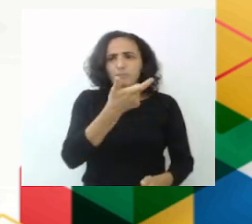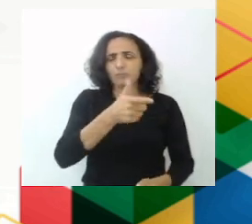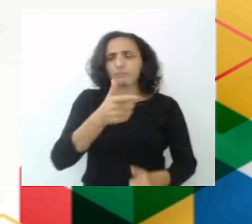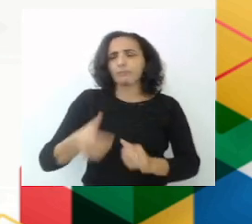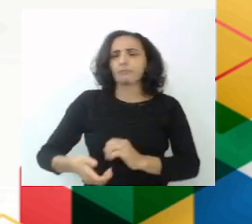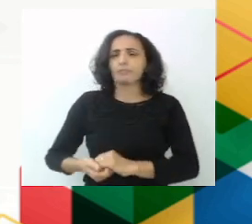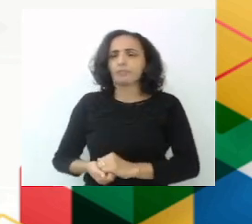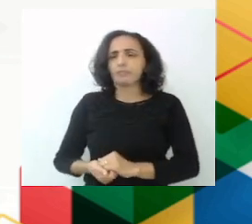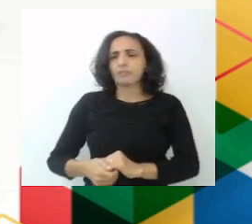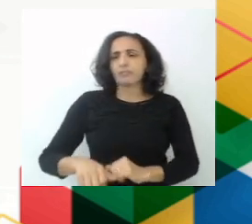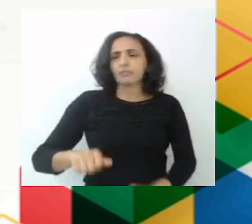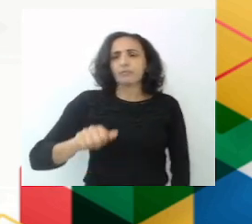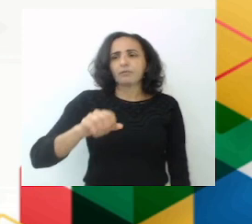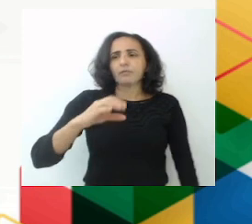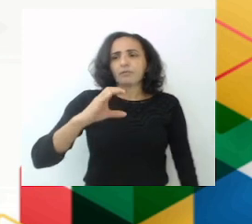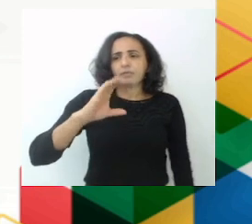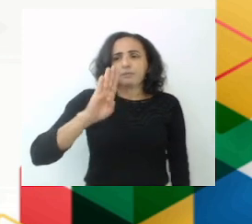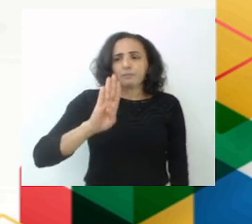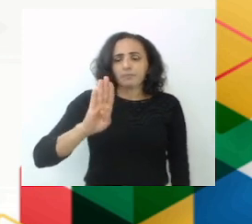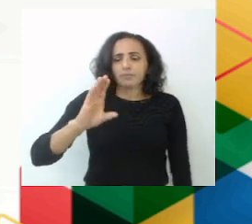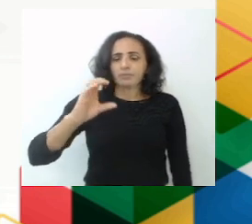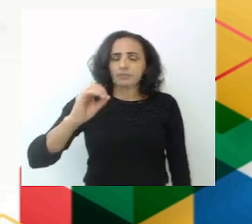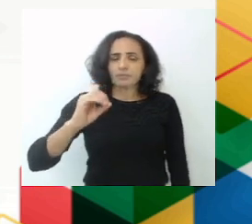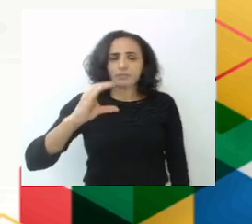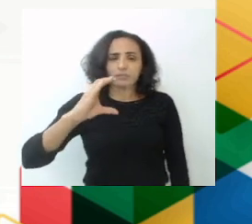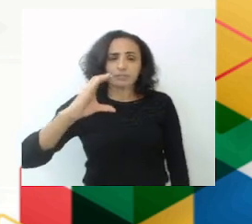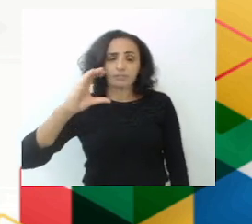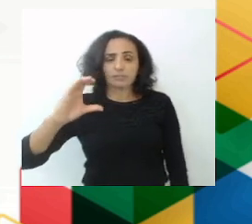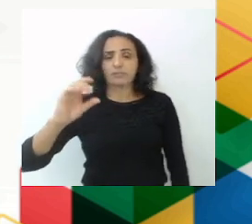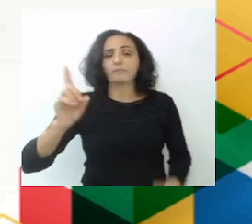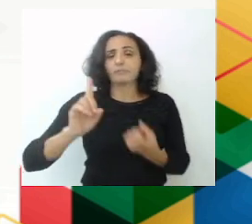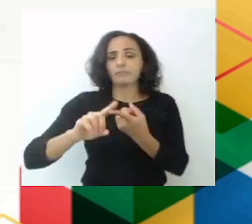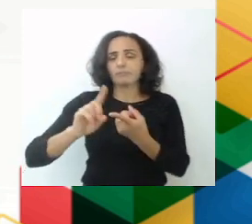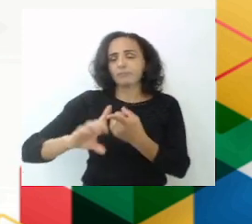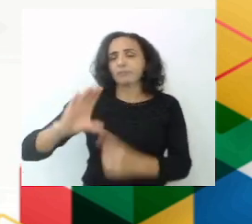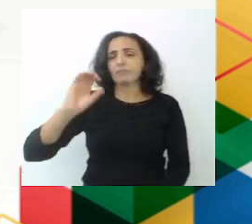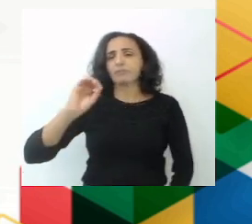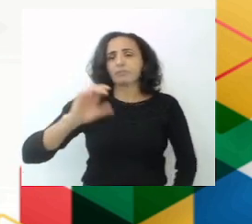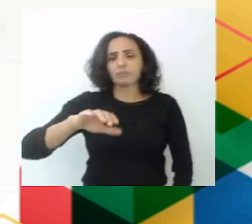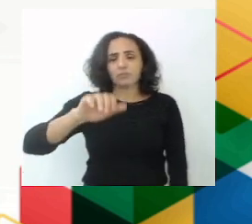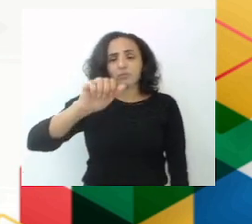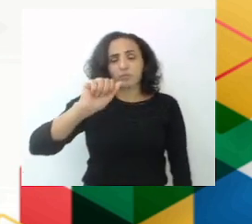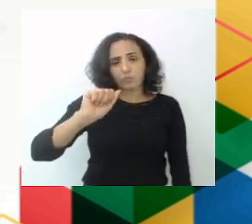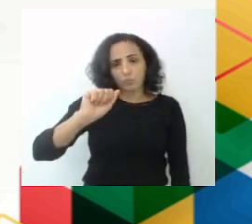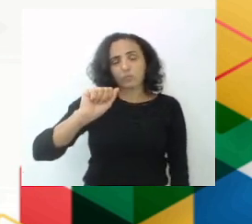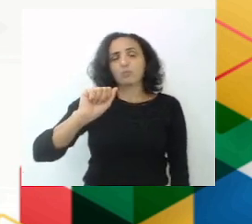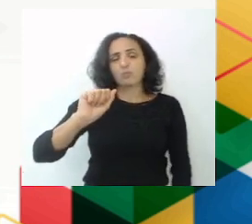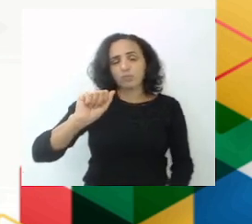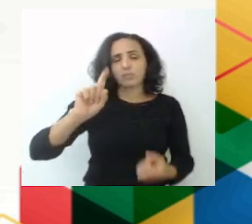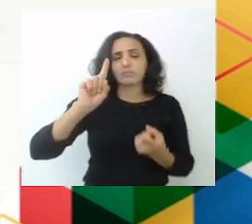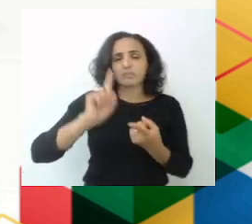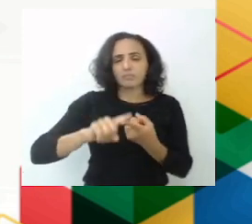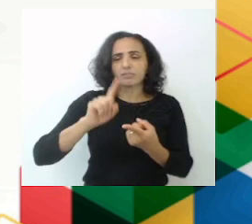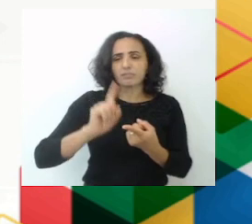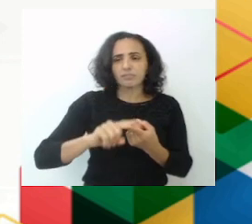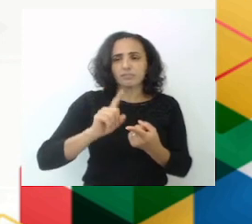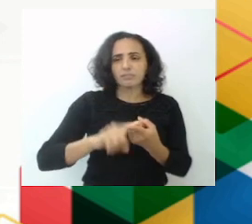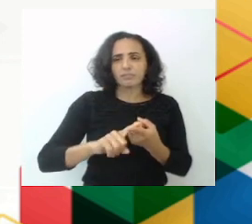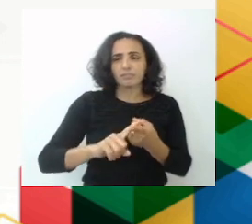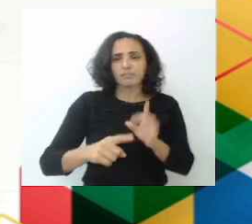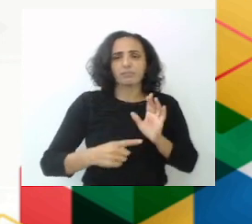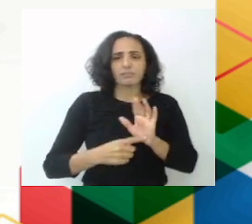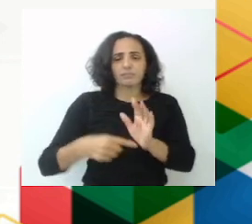zero, C também é zero. E o A está acompanhando o x ao quadrado. O A sempre deve aparecer. Então,